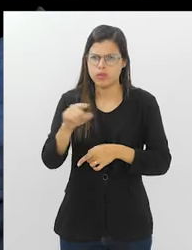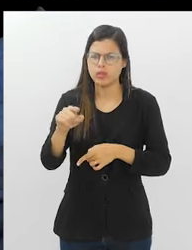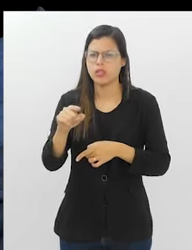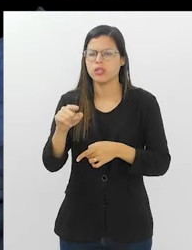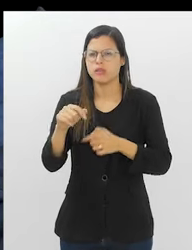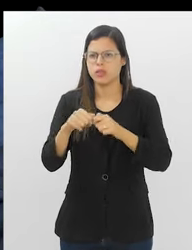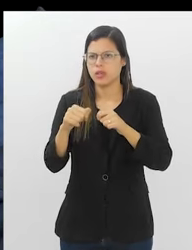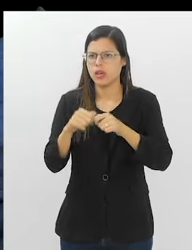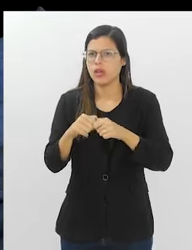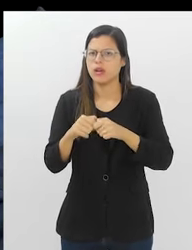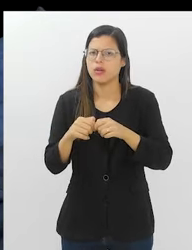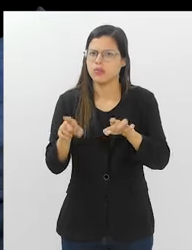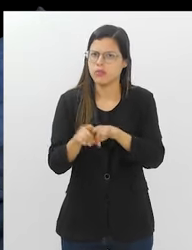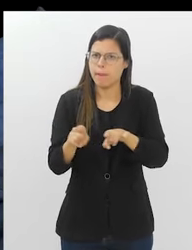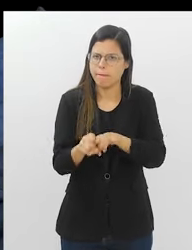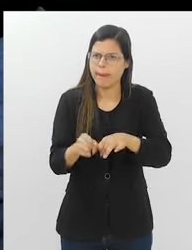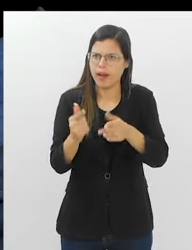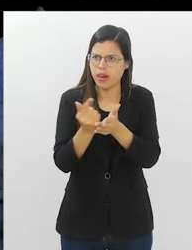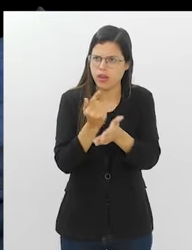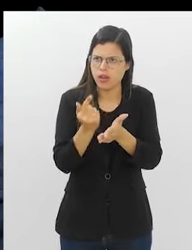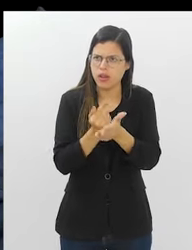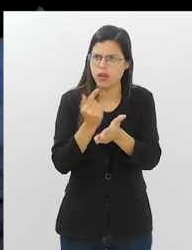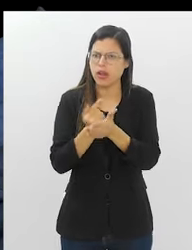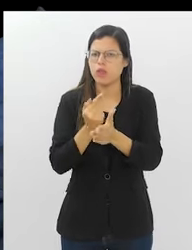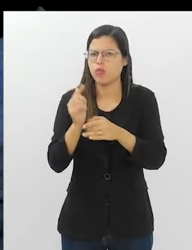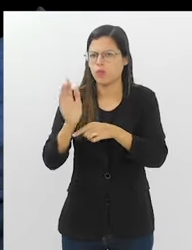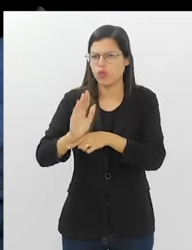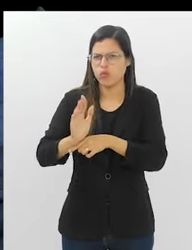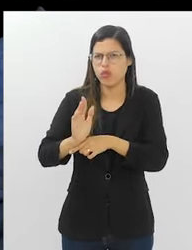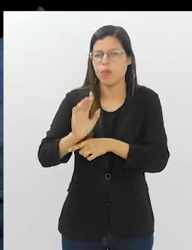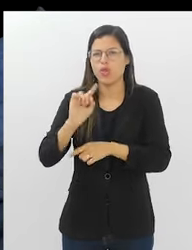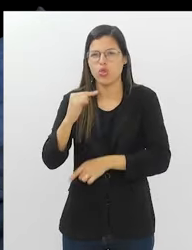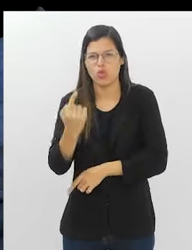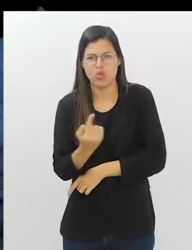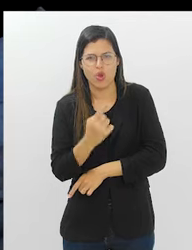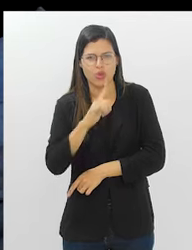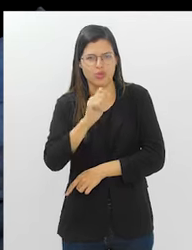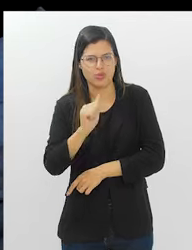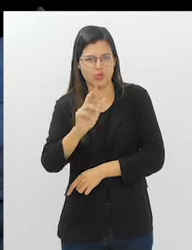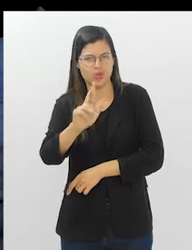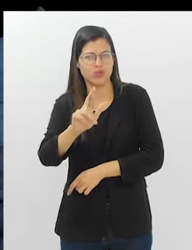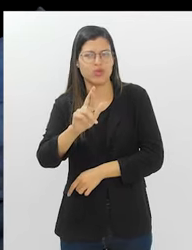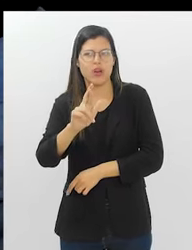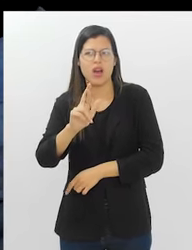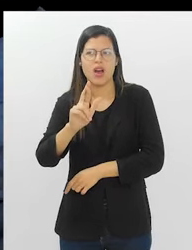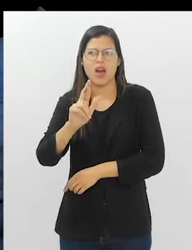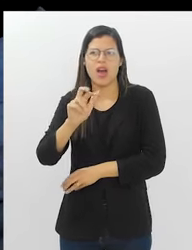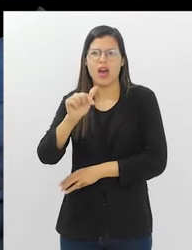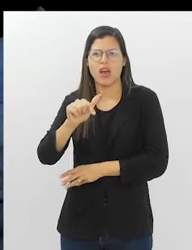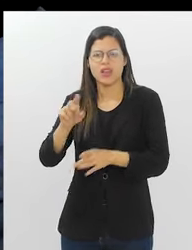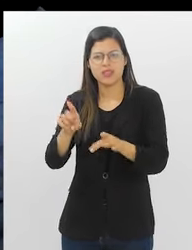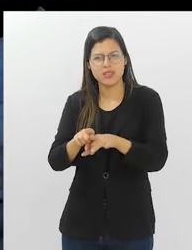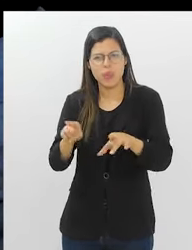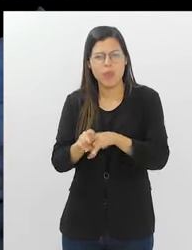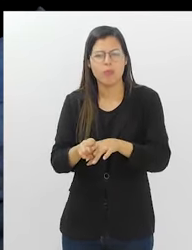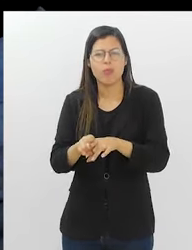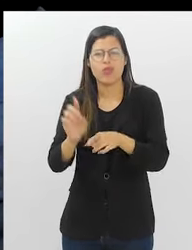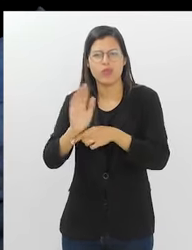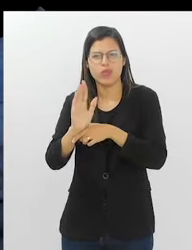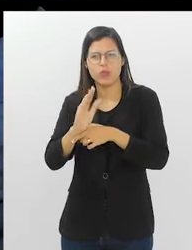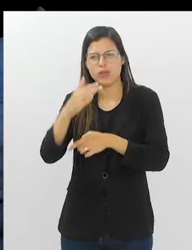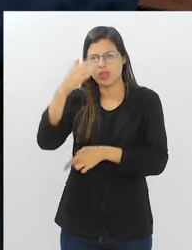de livros, né? Nosso Lar foi fantástico. Os filmes de Chico foram